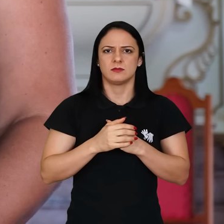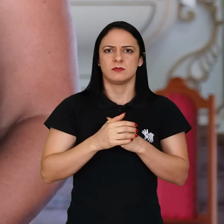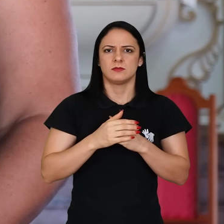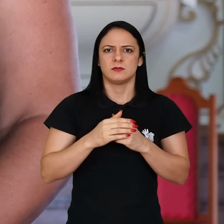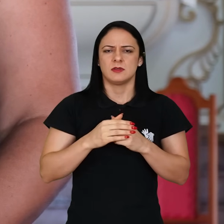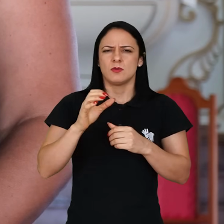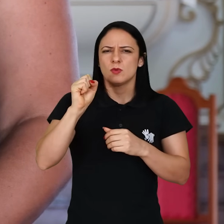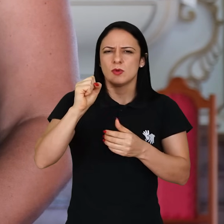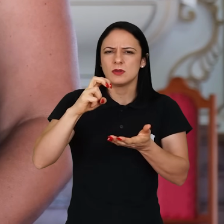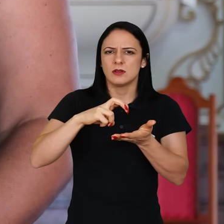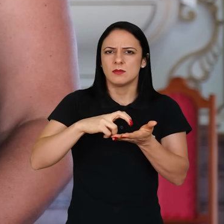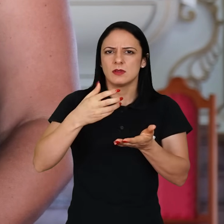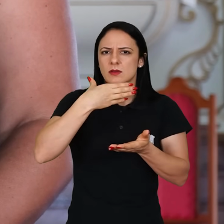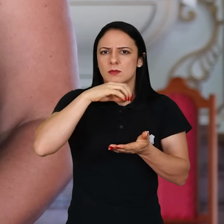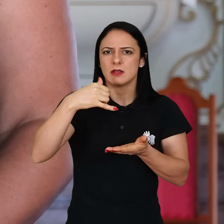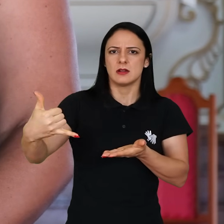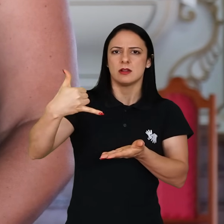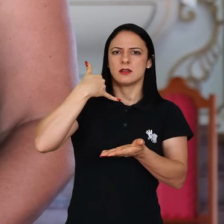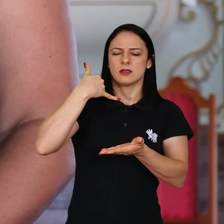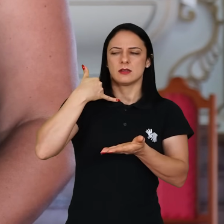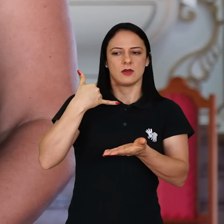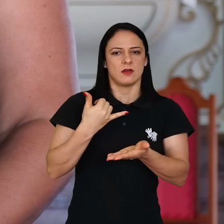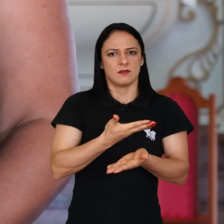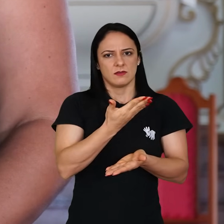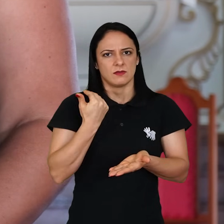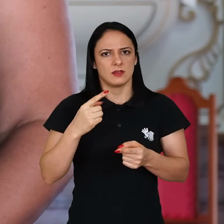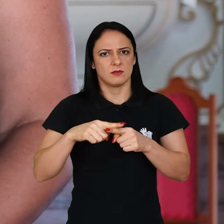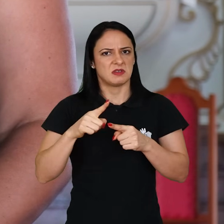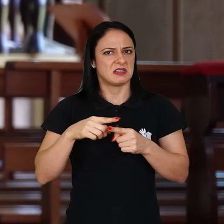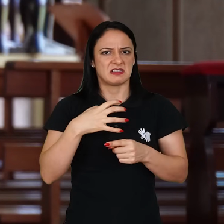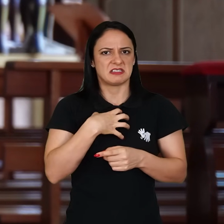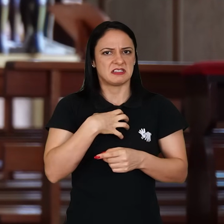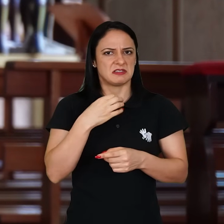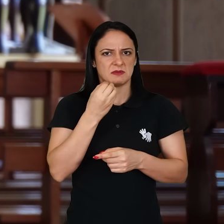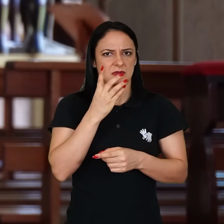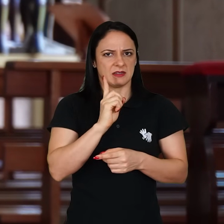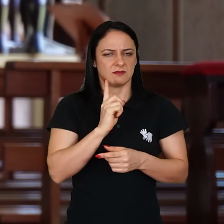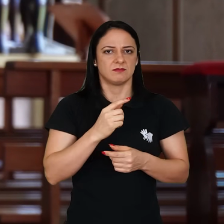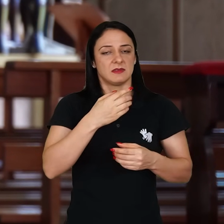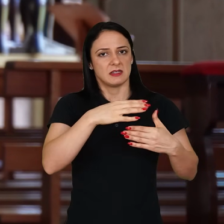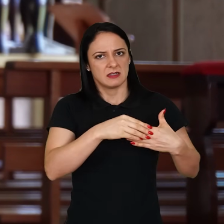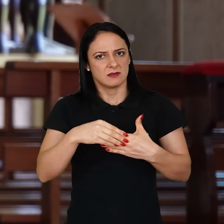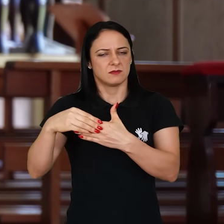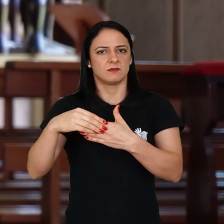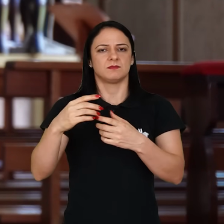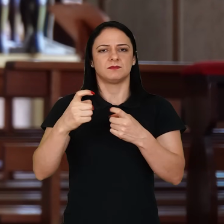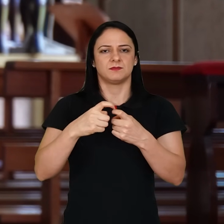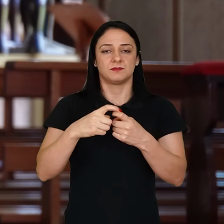deu umas 8 horas, o pai dele me liga. Vem em casa, por favor, que o Maurício não está bem. Levou ele no médico. O